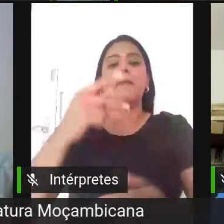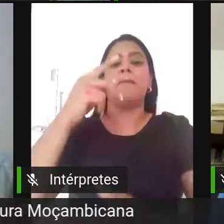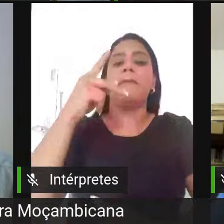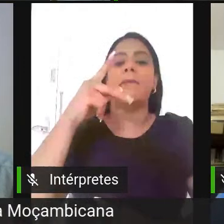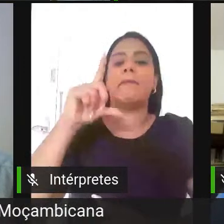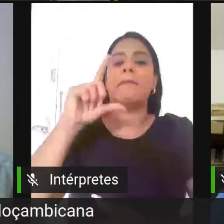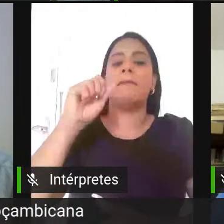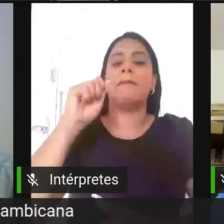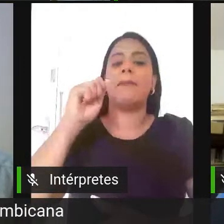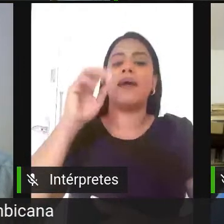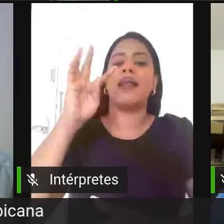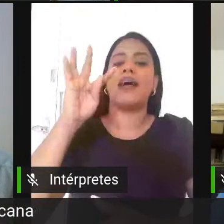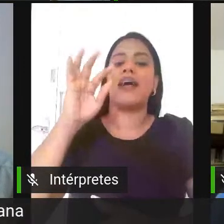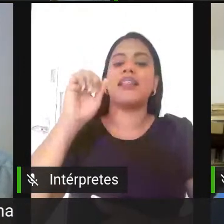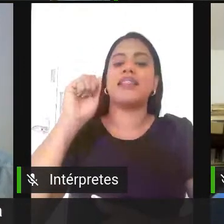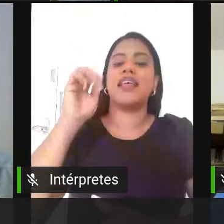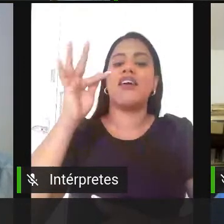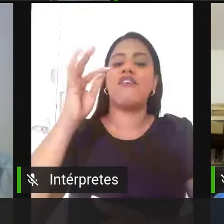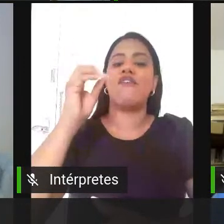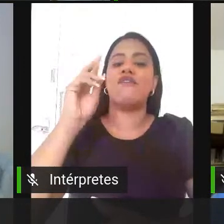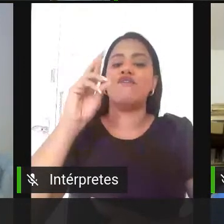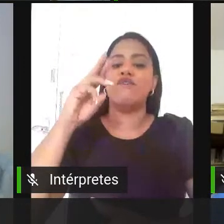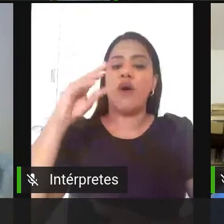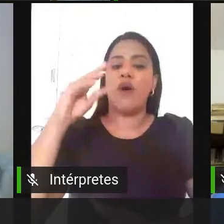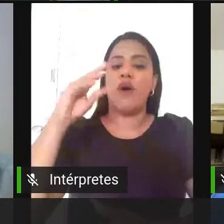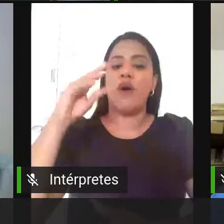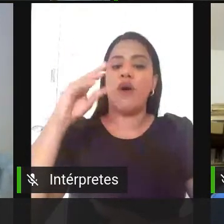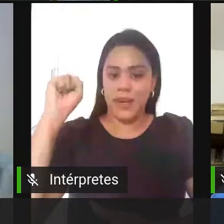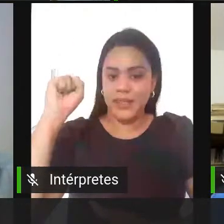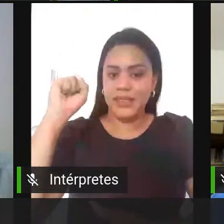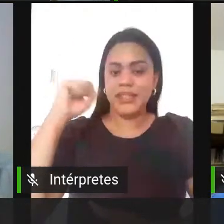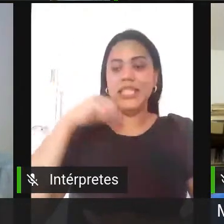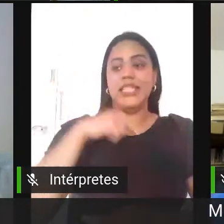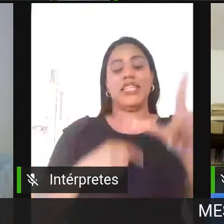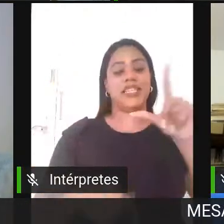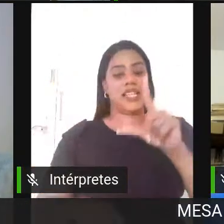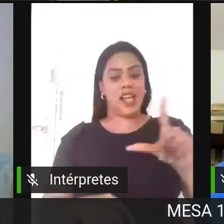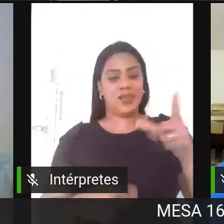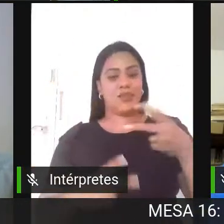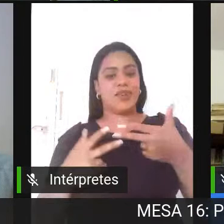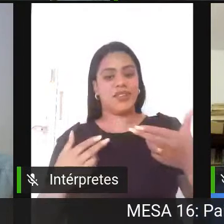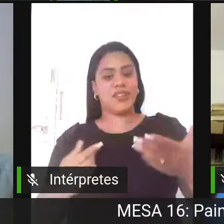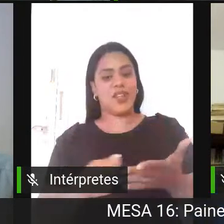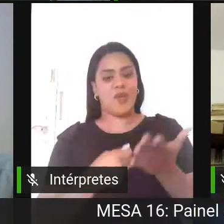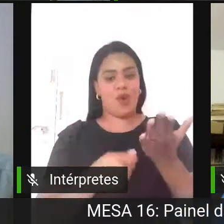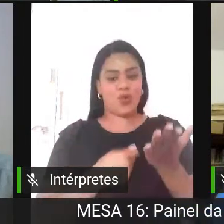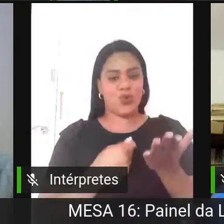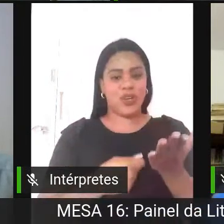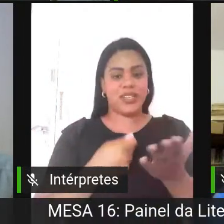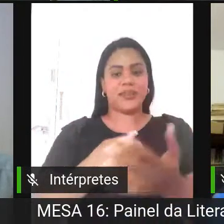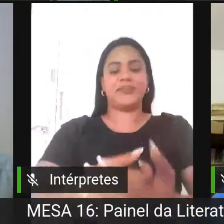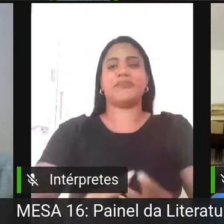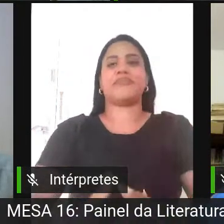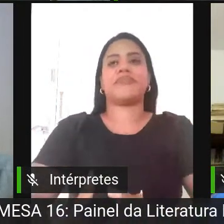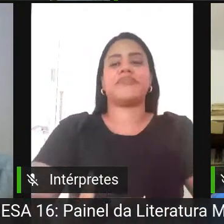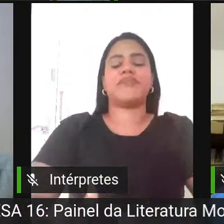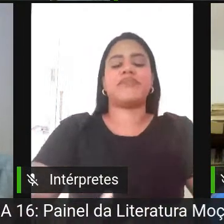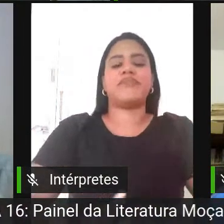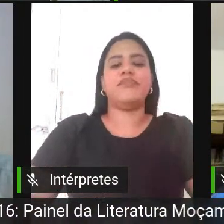literatura e também sobre os nossos autores. Bem, eu gostava de começar, se calhar, com uma pergunta que eu